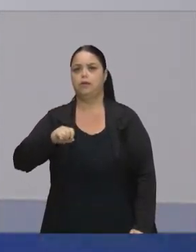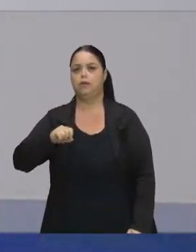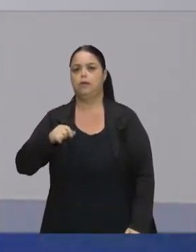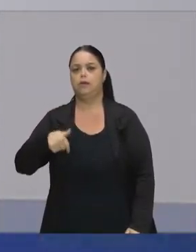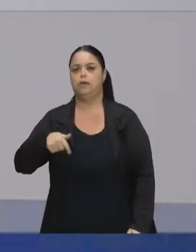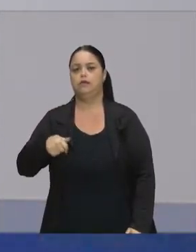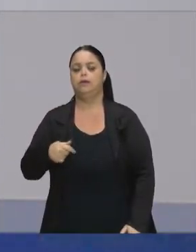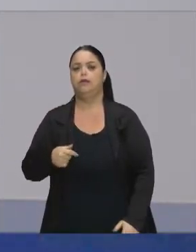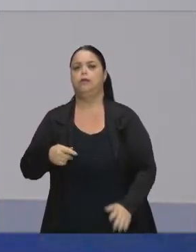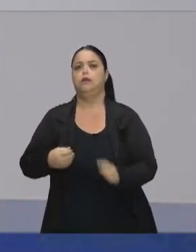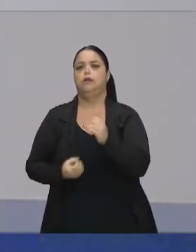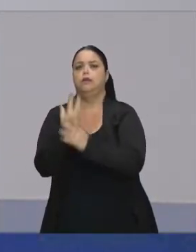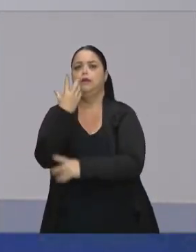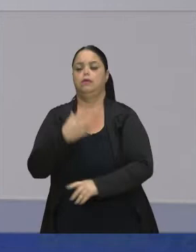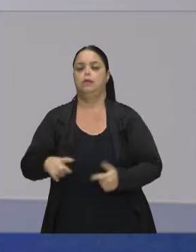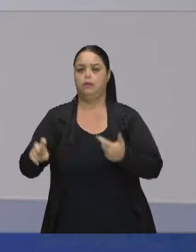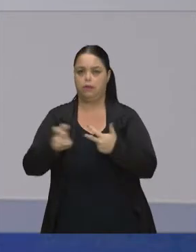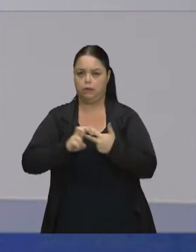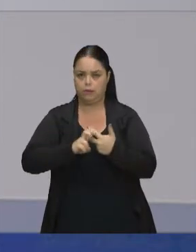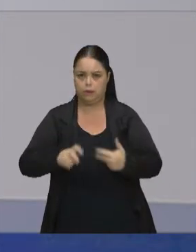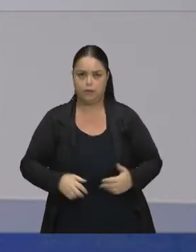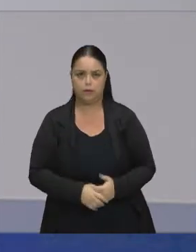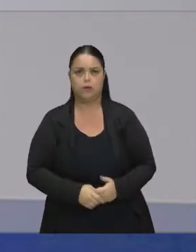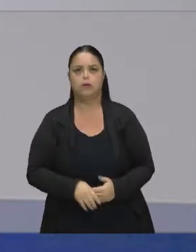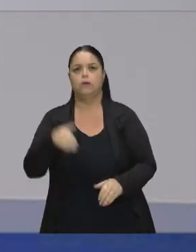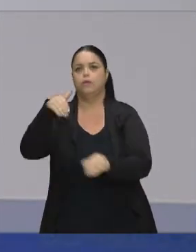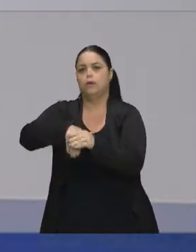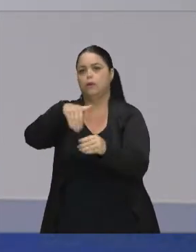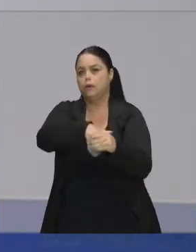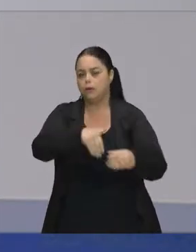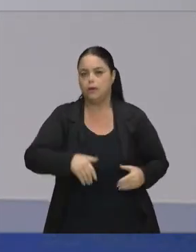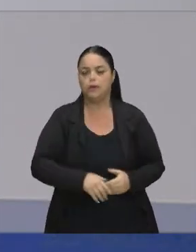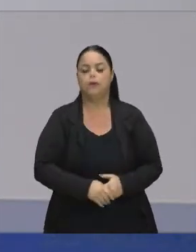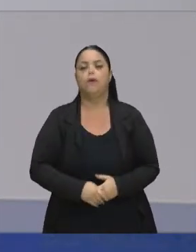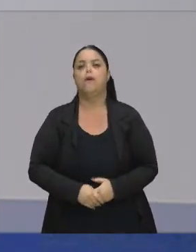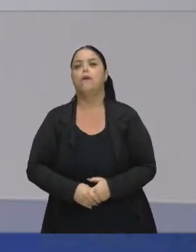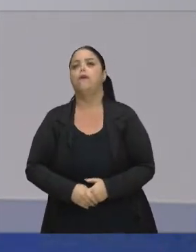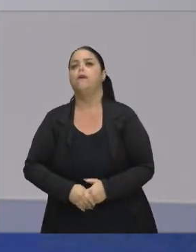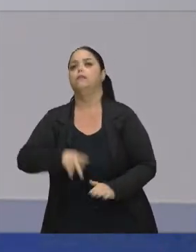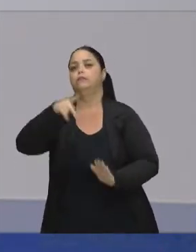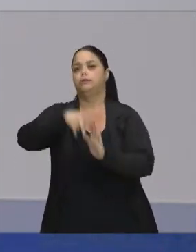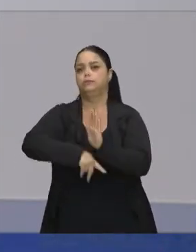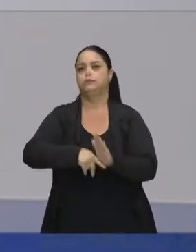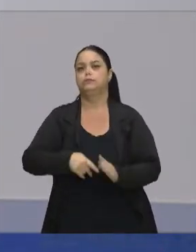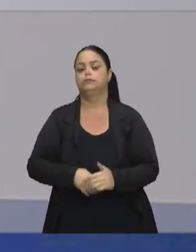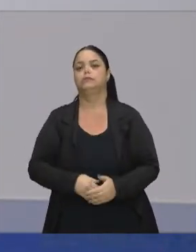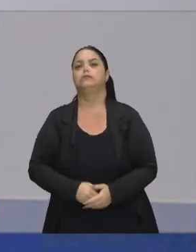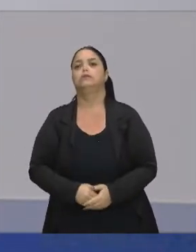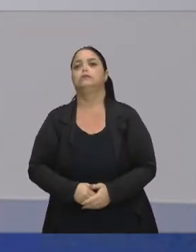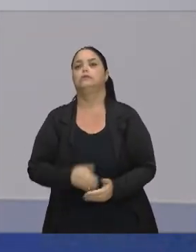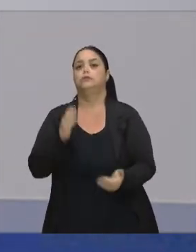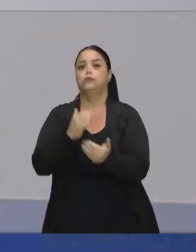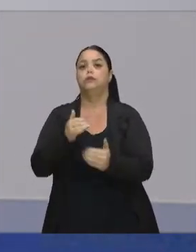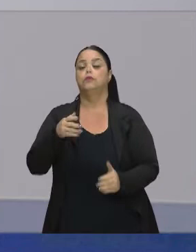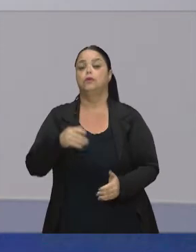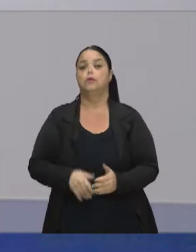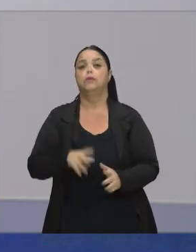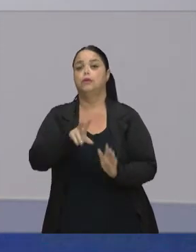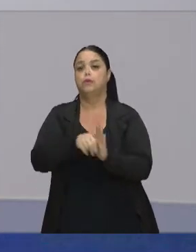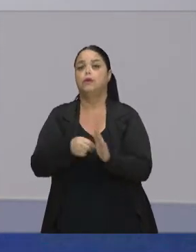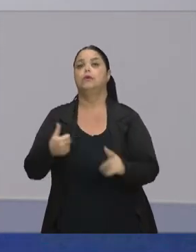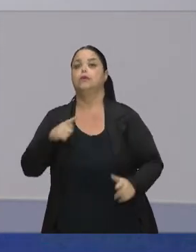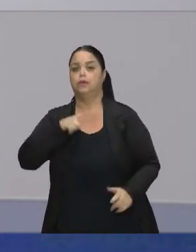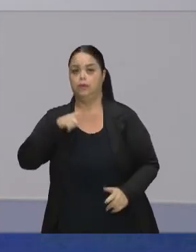607/2021. Autoria do Poder Executivo. Em votação, o processo. Informa aos vereadores que o processo possui uma emenda. Em